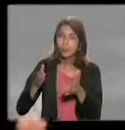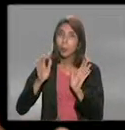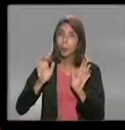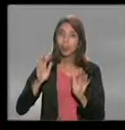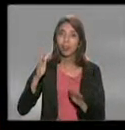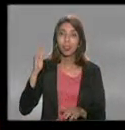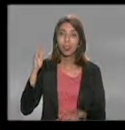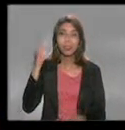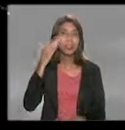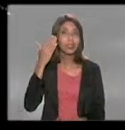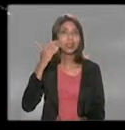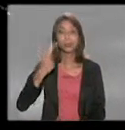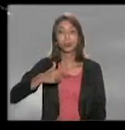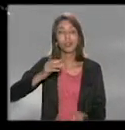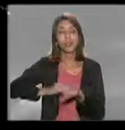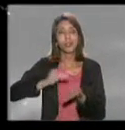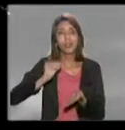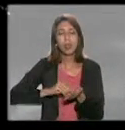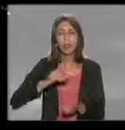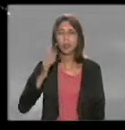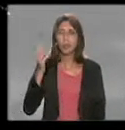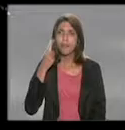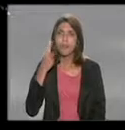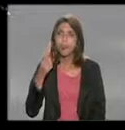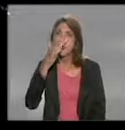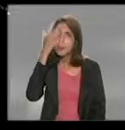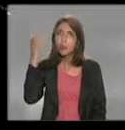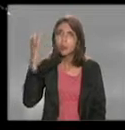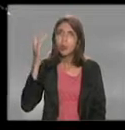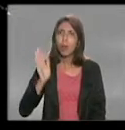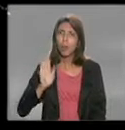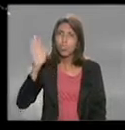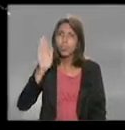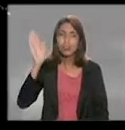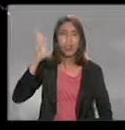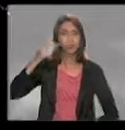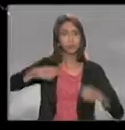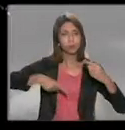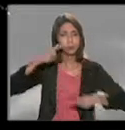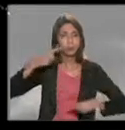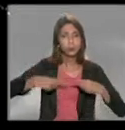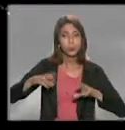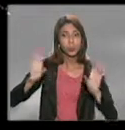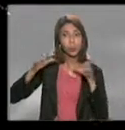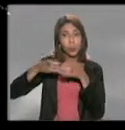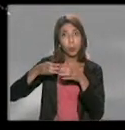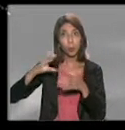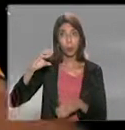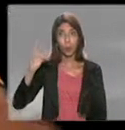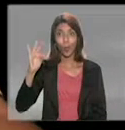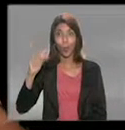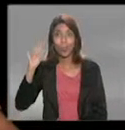que você chega na banca que tem subjetividade e não tem um entendimento